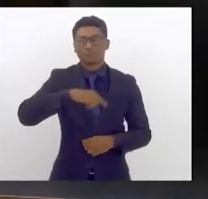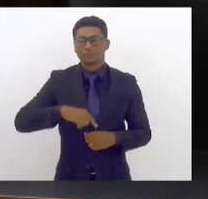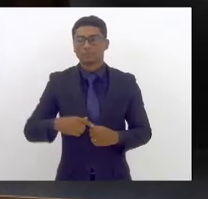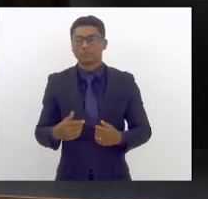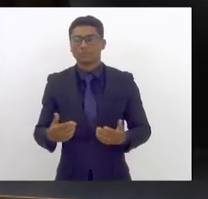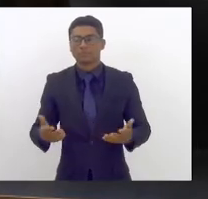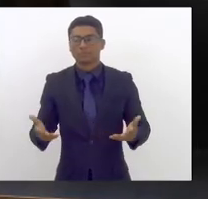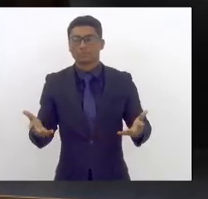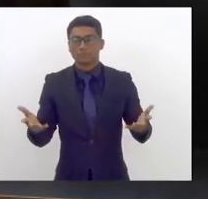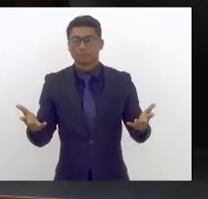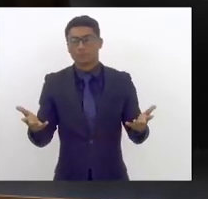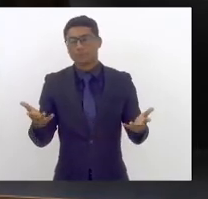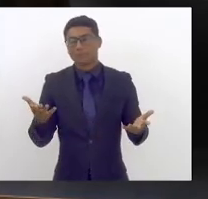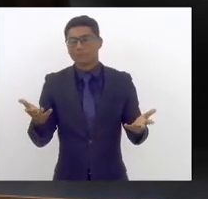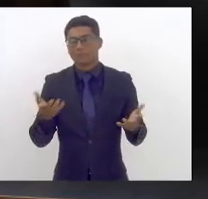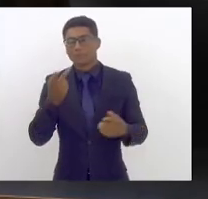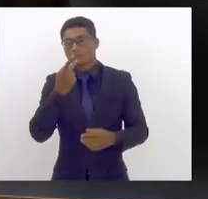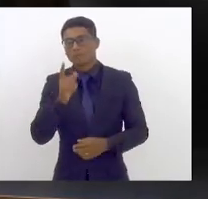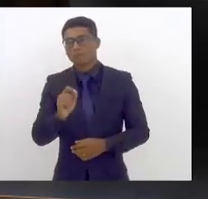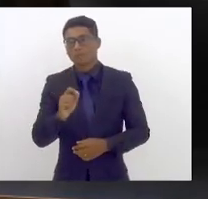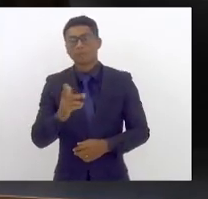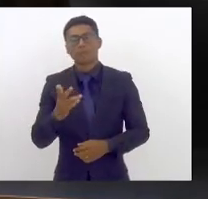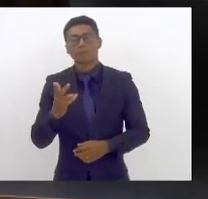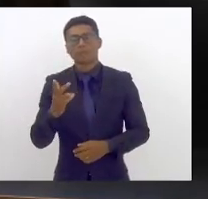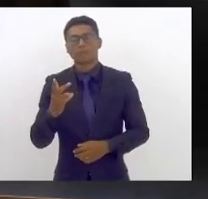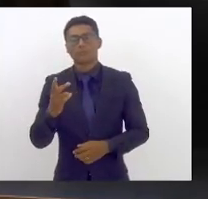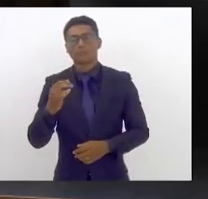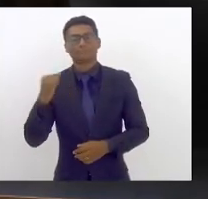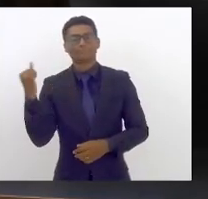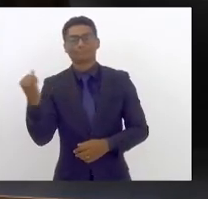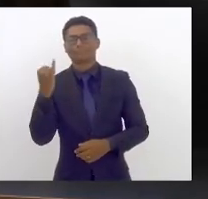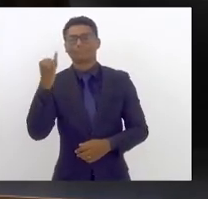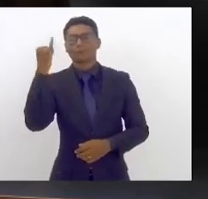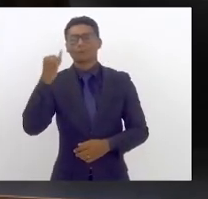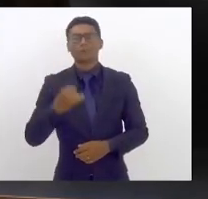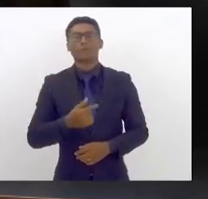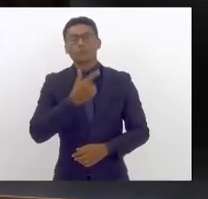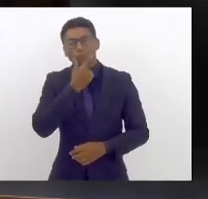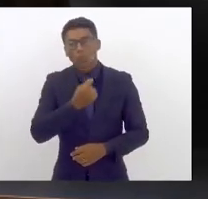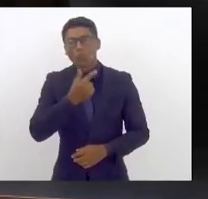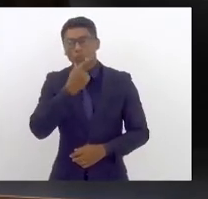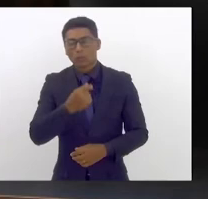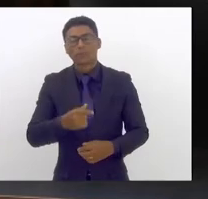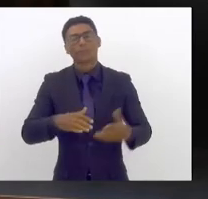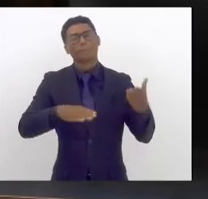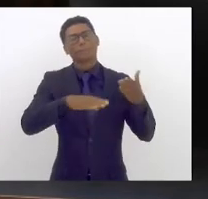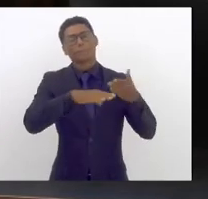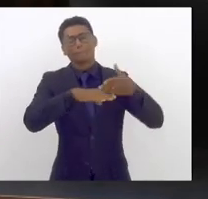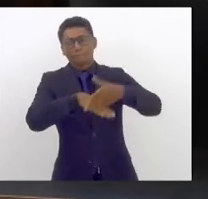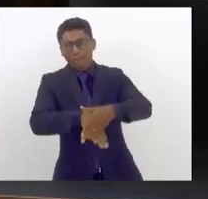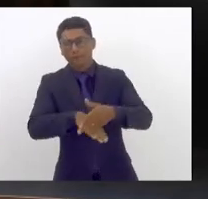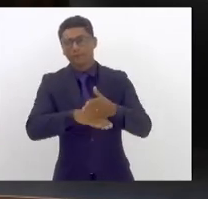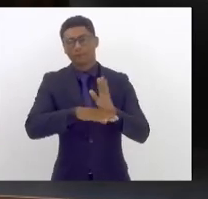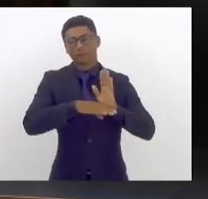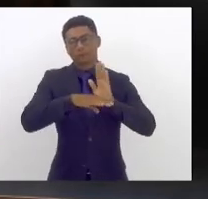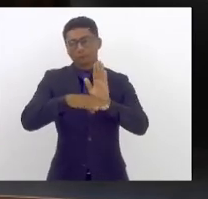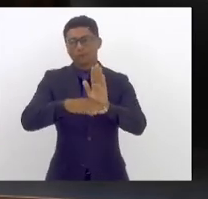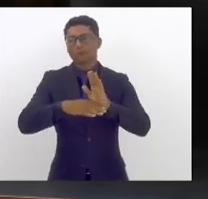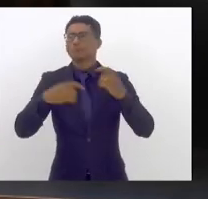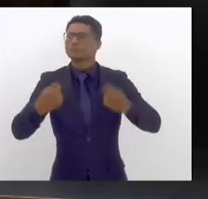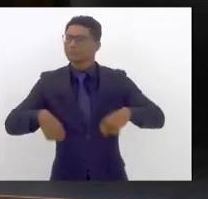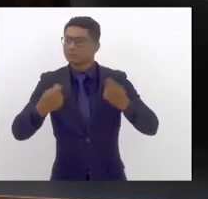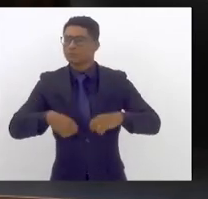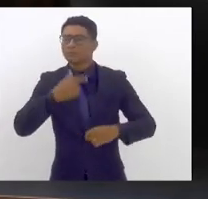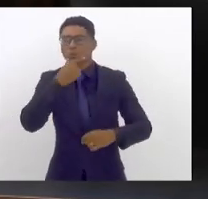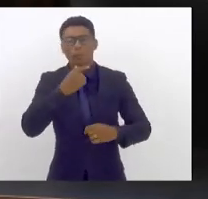eu já entro nessa questão da importância da participação dos homens nessa nossa luta é preciso ter os homens